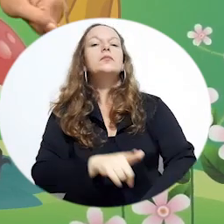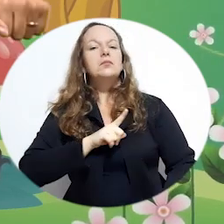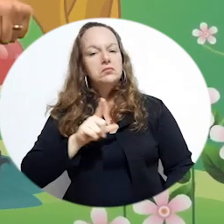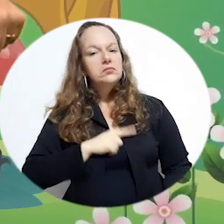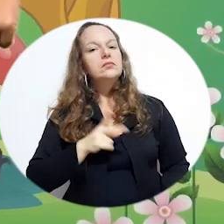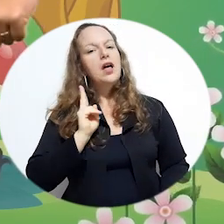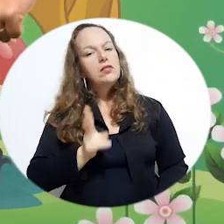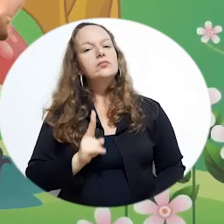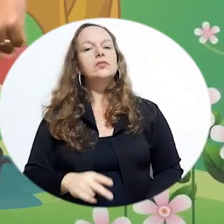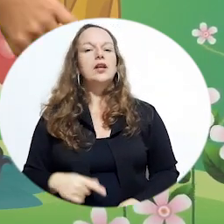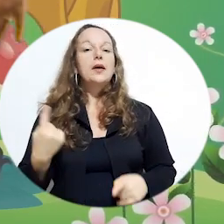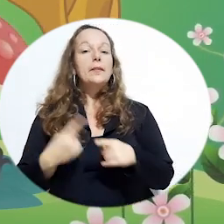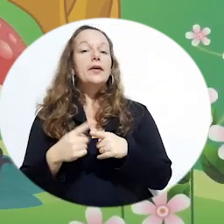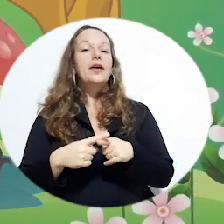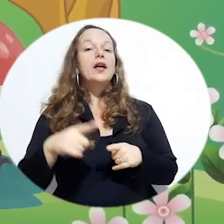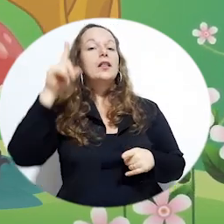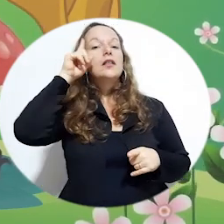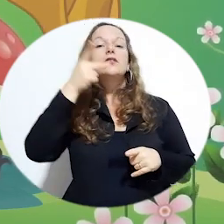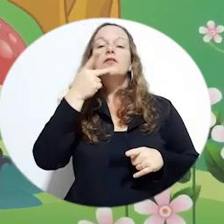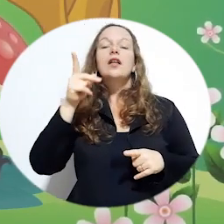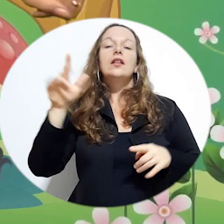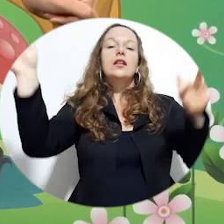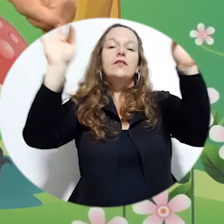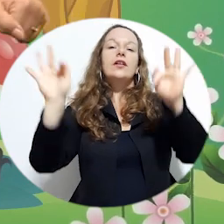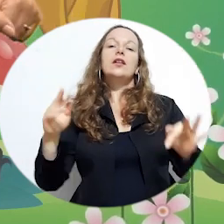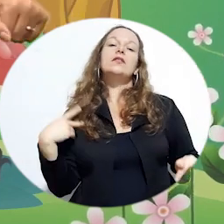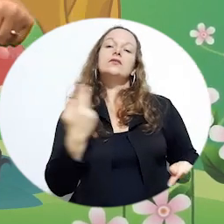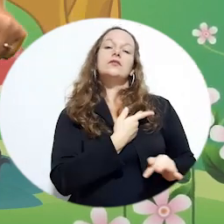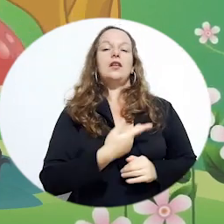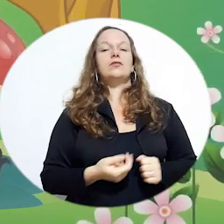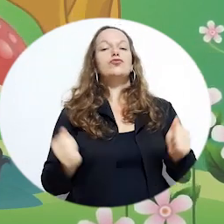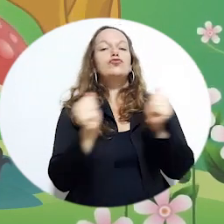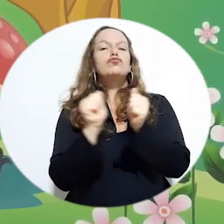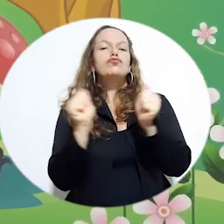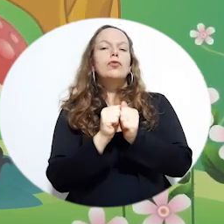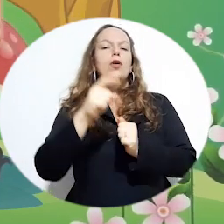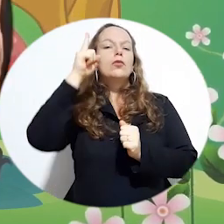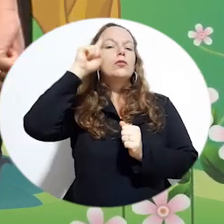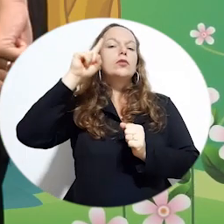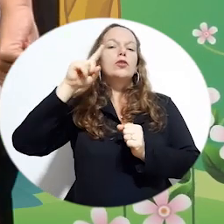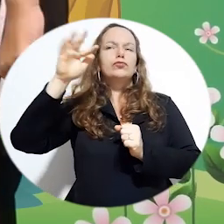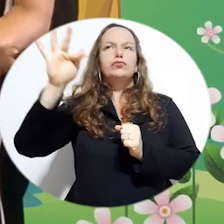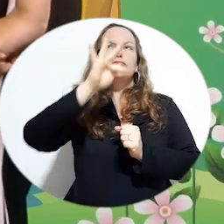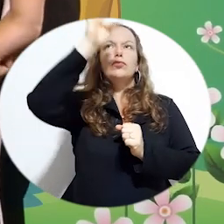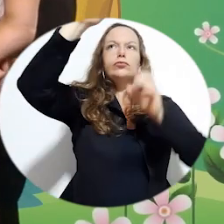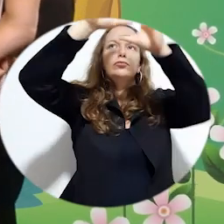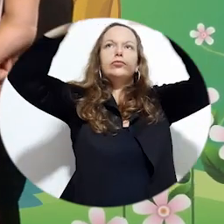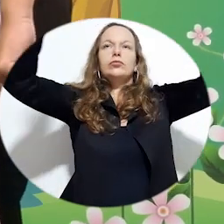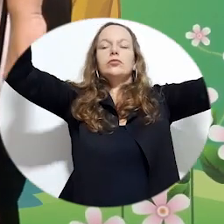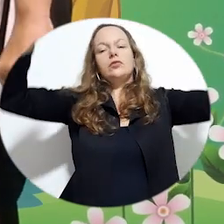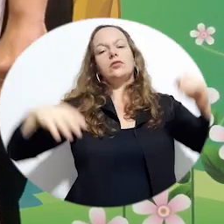aqui enquanto estamos na terra e esperamos para morar lá no céu. E aí Jesus diz